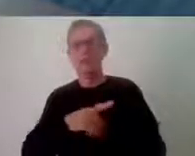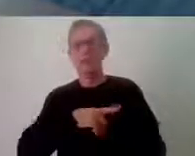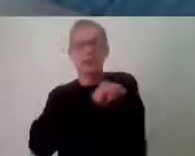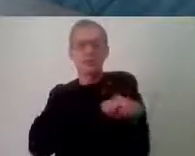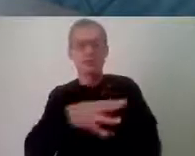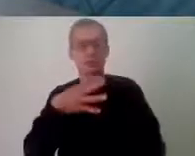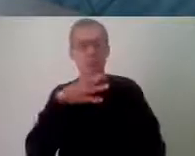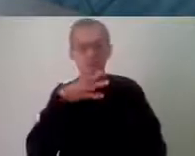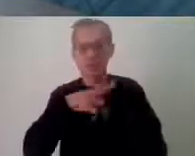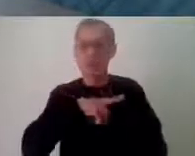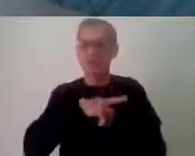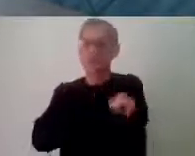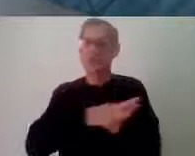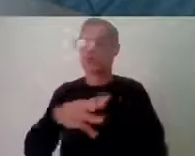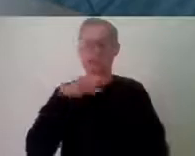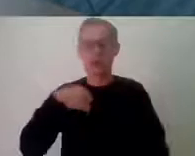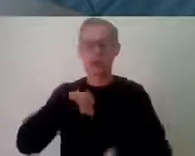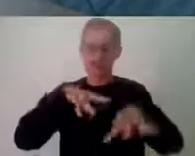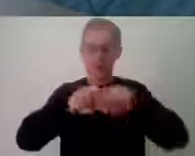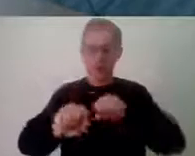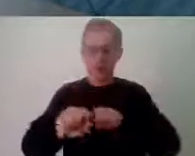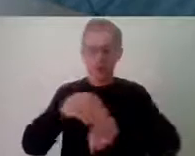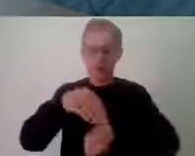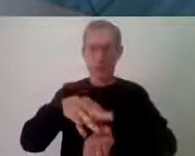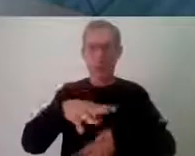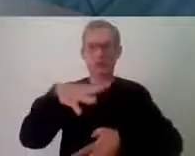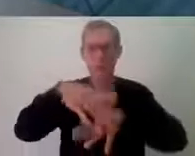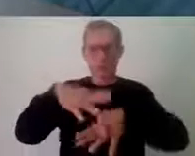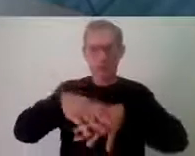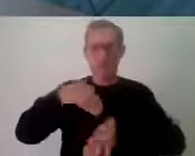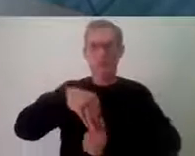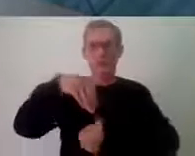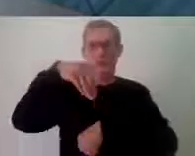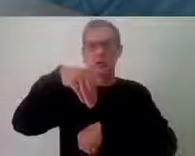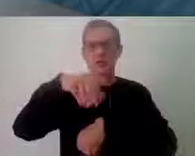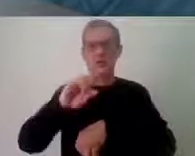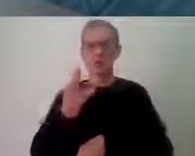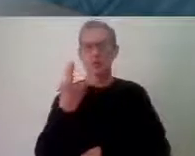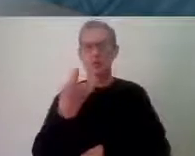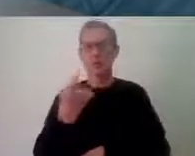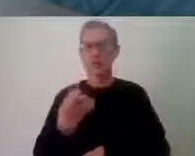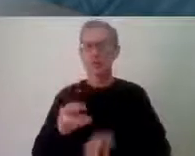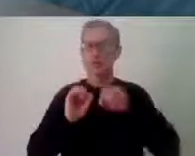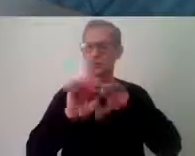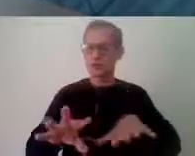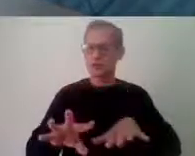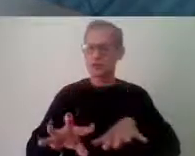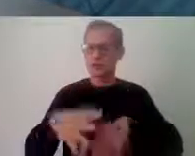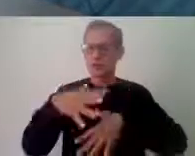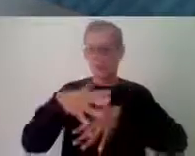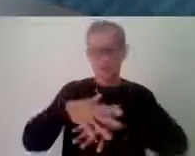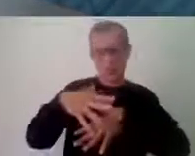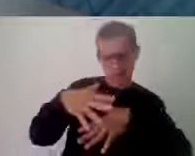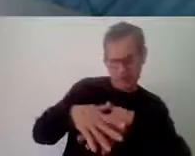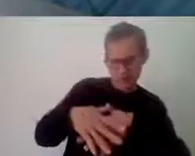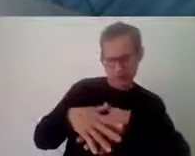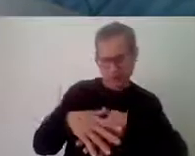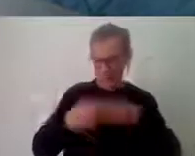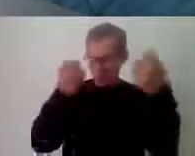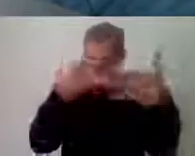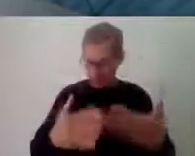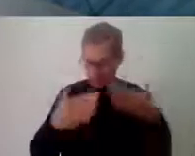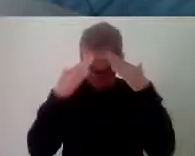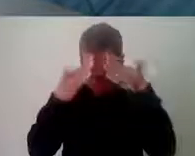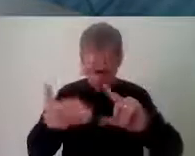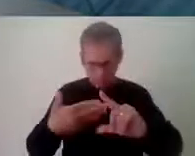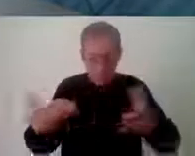mas outros não. Eu sou formada em matemática, mestre e doutora em ensino de ciências e educação matemática. Dito isso, foco na nossa